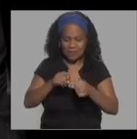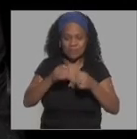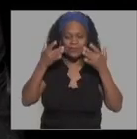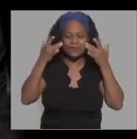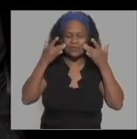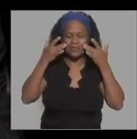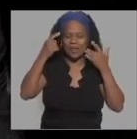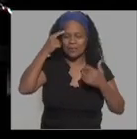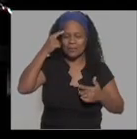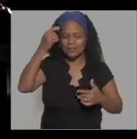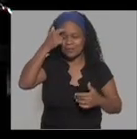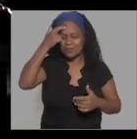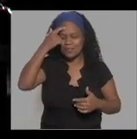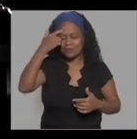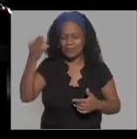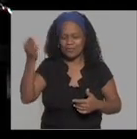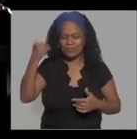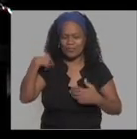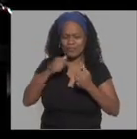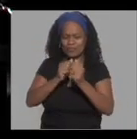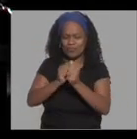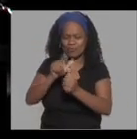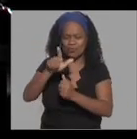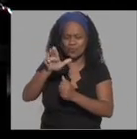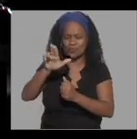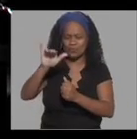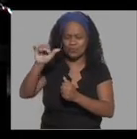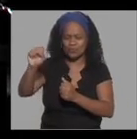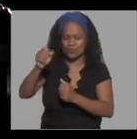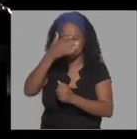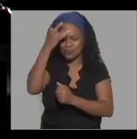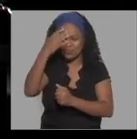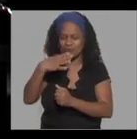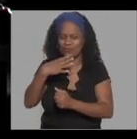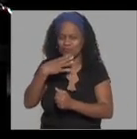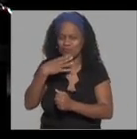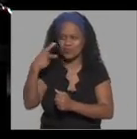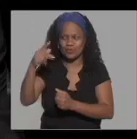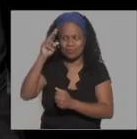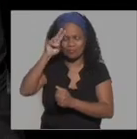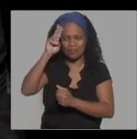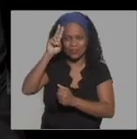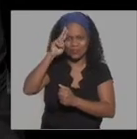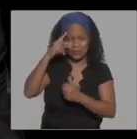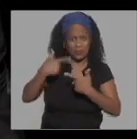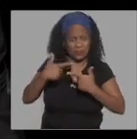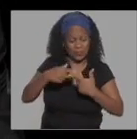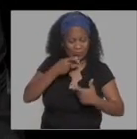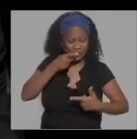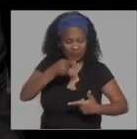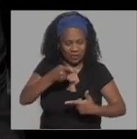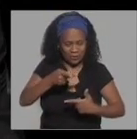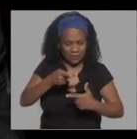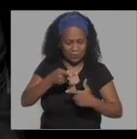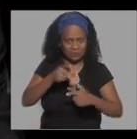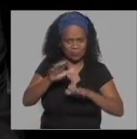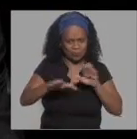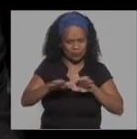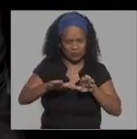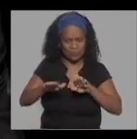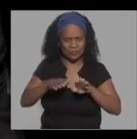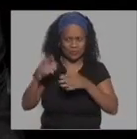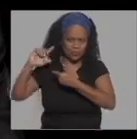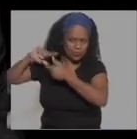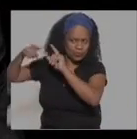mente luiz gama vem comigo e vamos defendendo história que as pessoas conheçam a sua história o que a gente está falando de uma revolta da